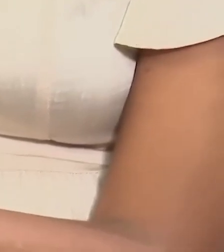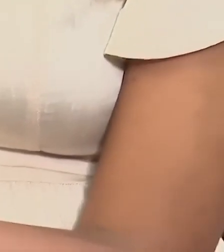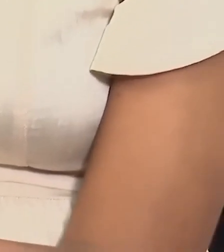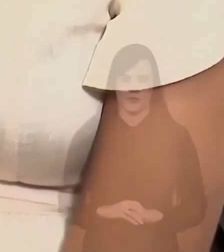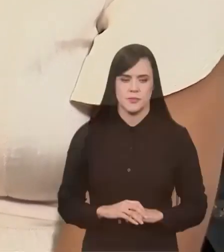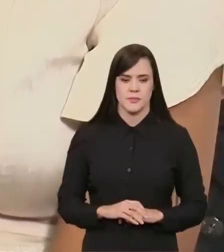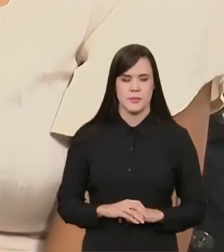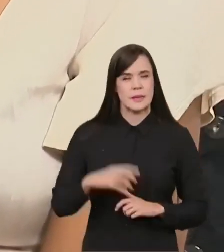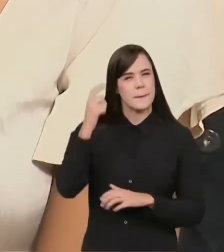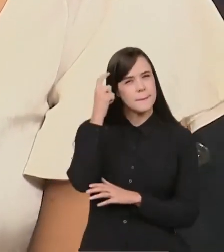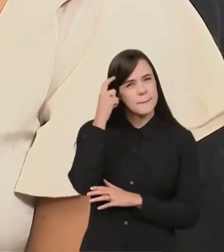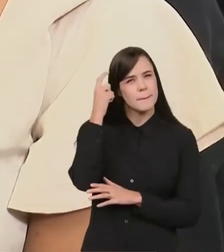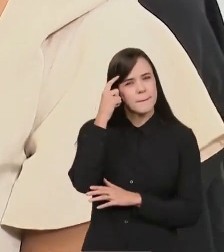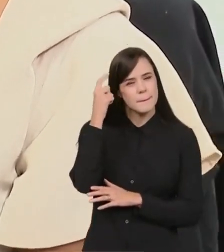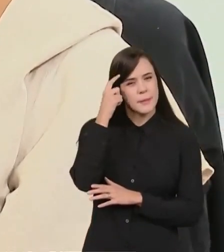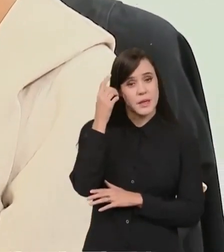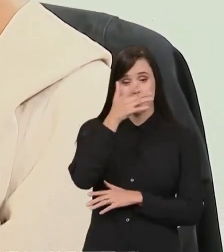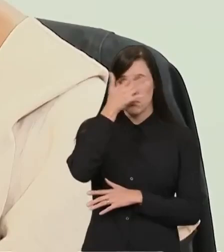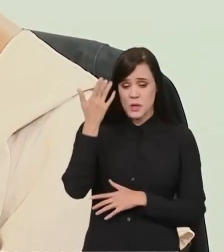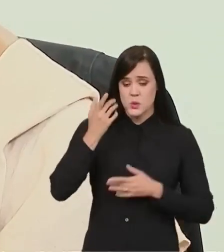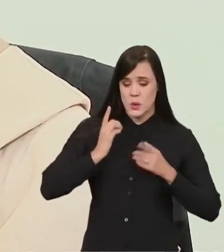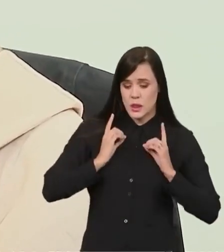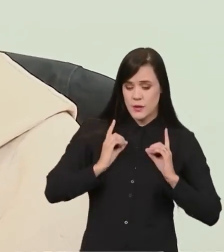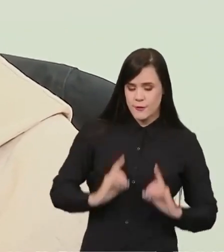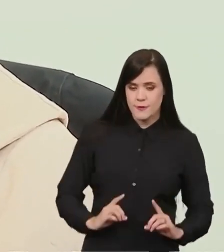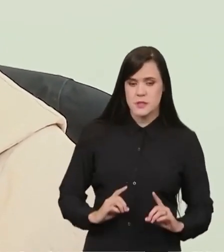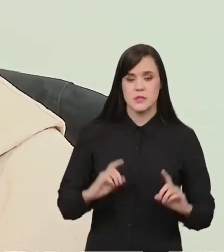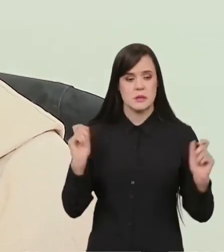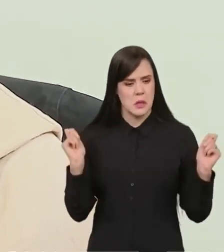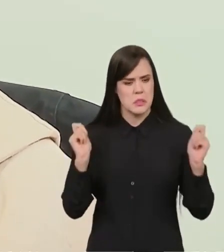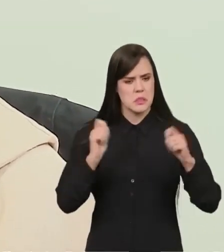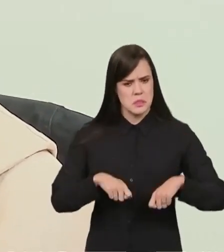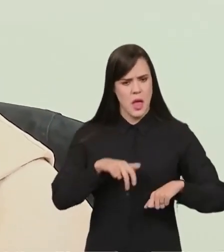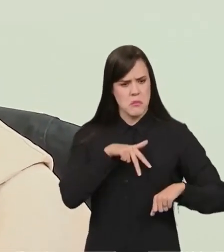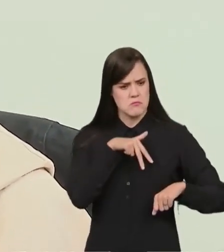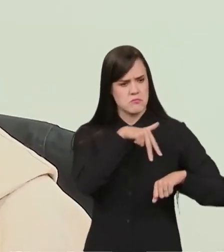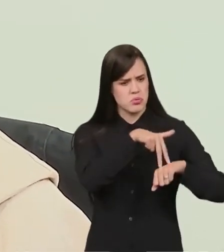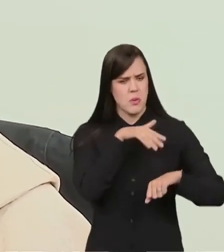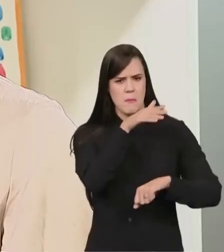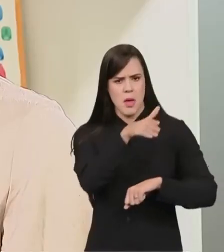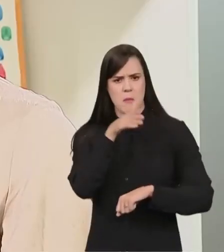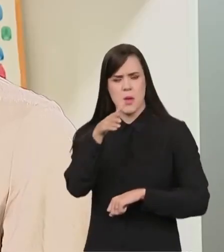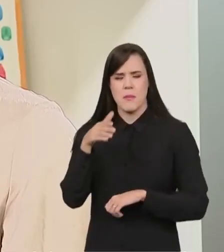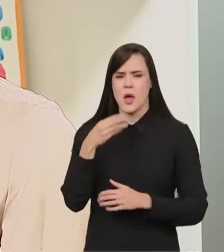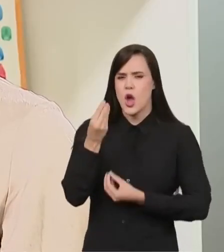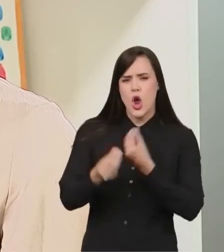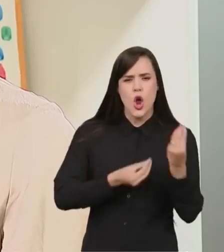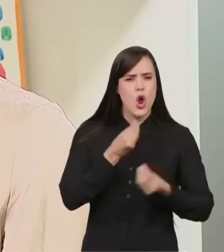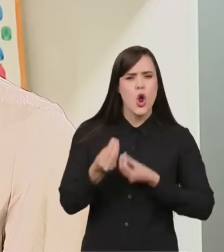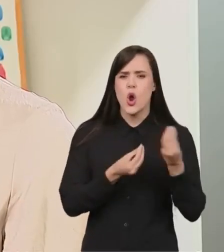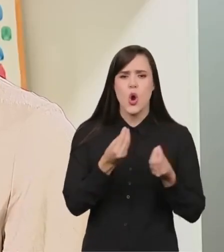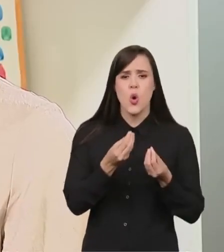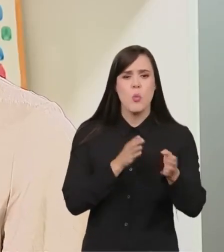Se a gente não pensa, por exemplo, que a pessoa com deficiência é capaz de ocupar os espaços, a gente não vai pensar em construir esses